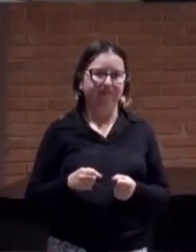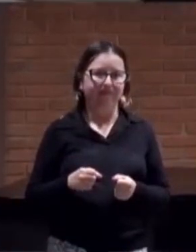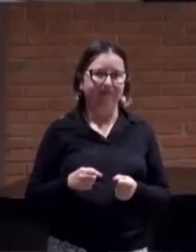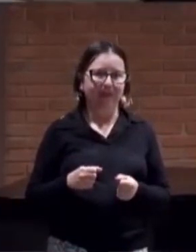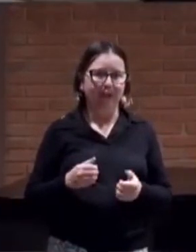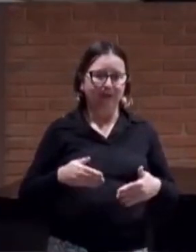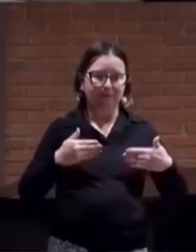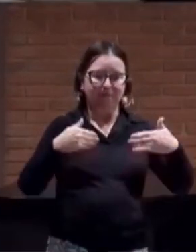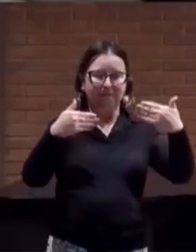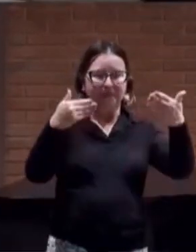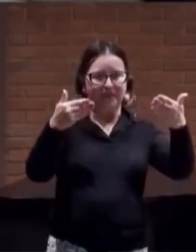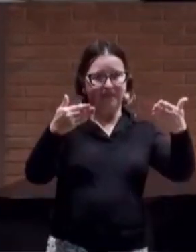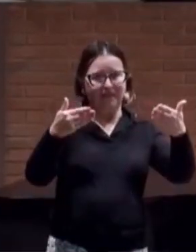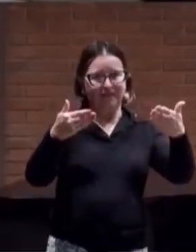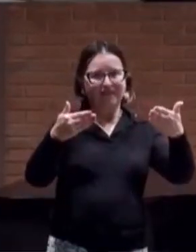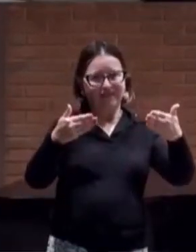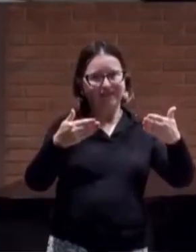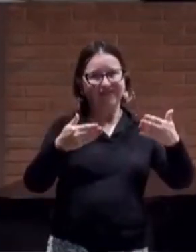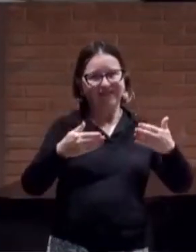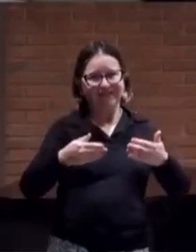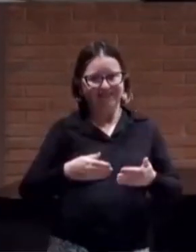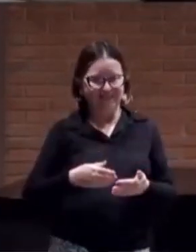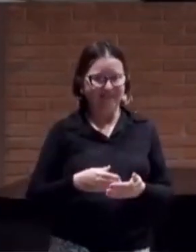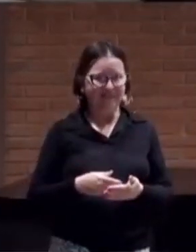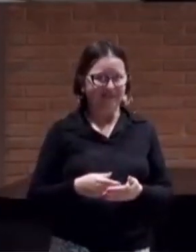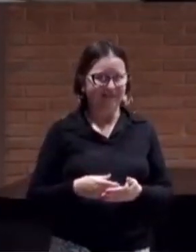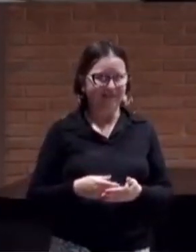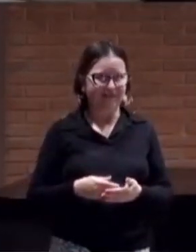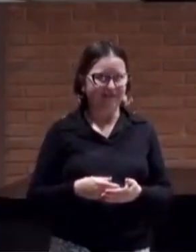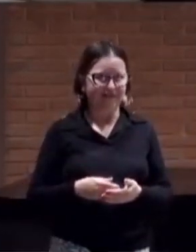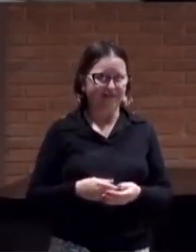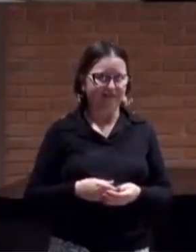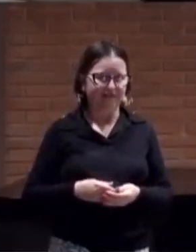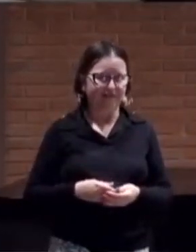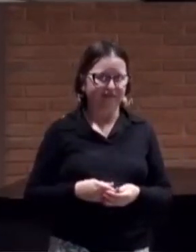ministro fulano de tal,